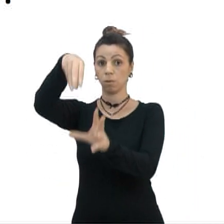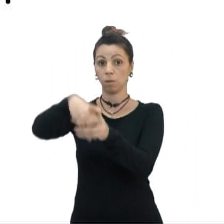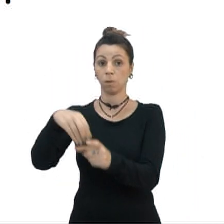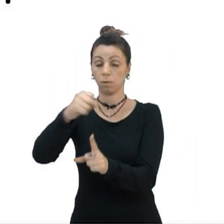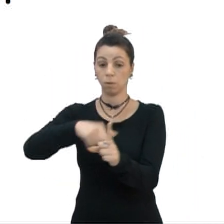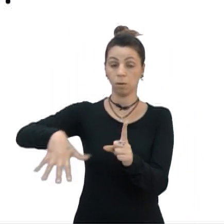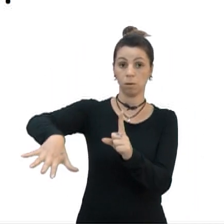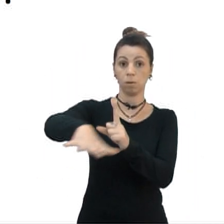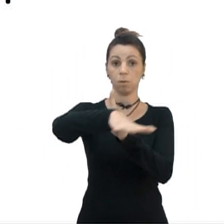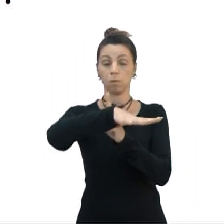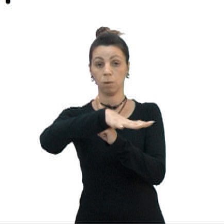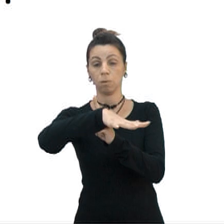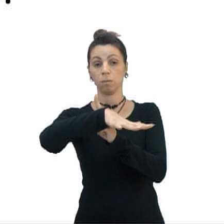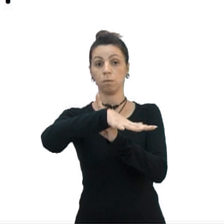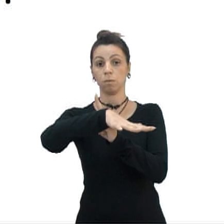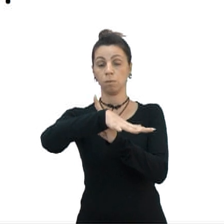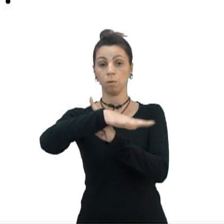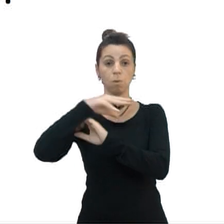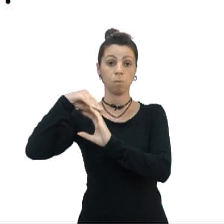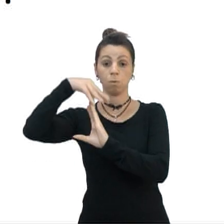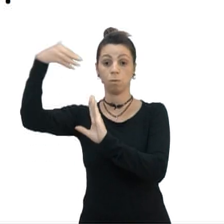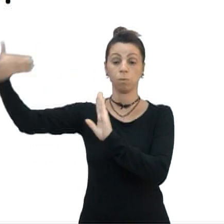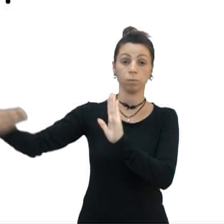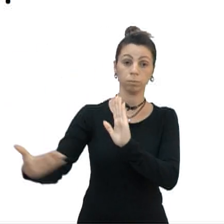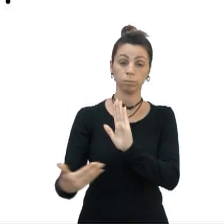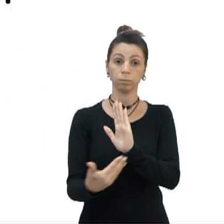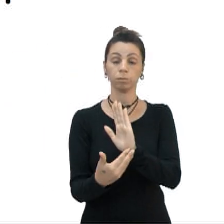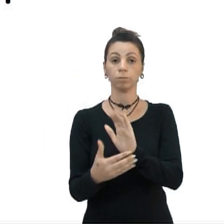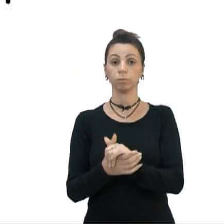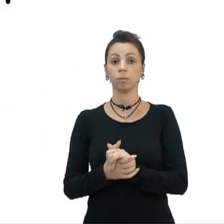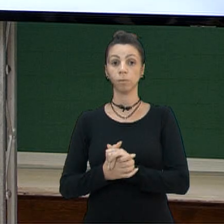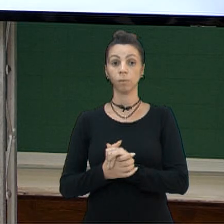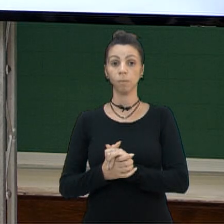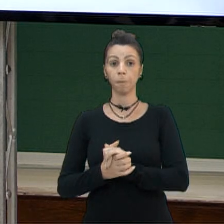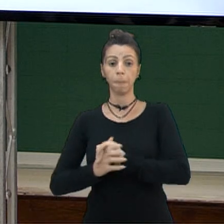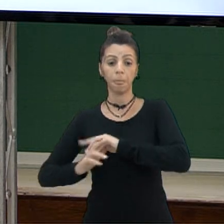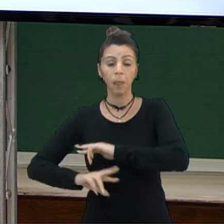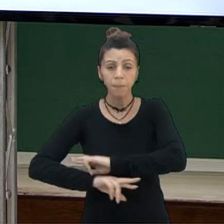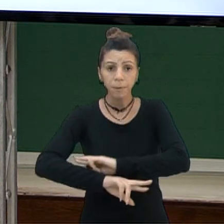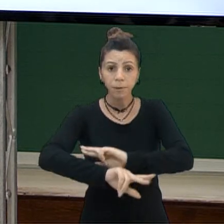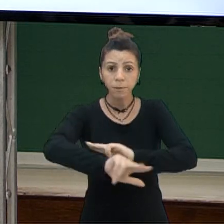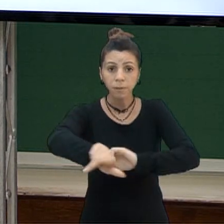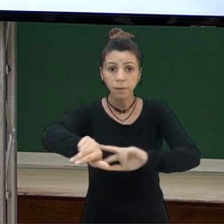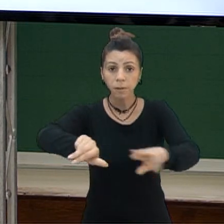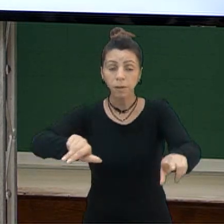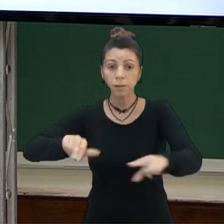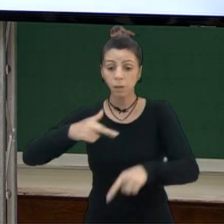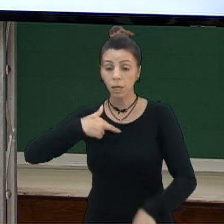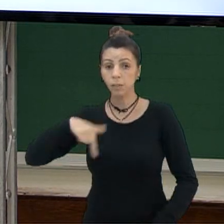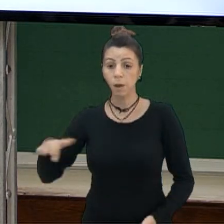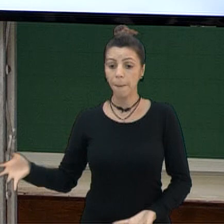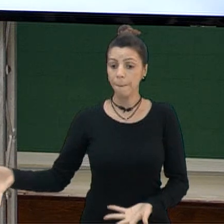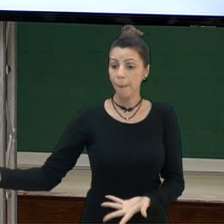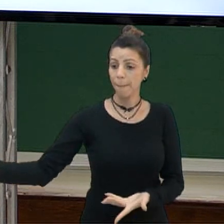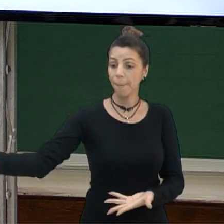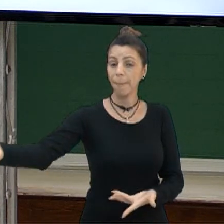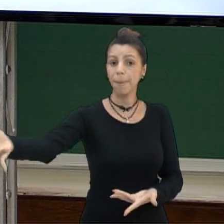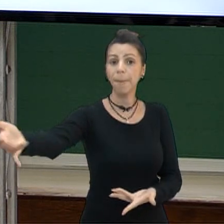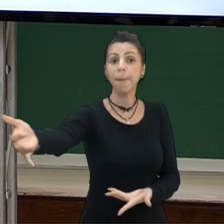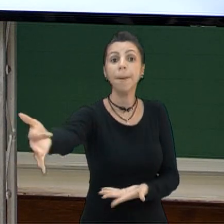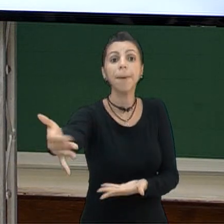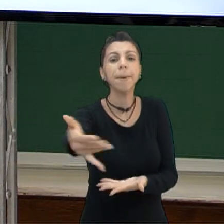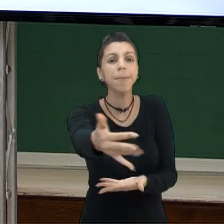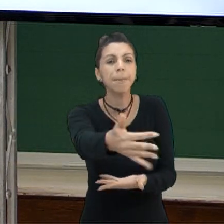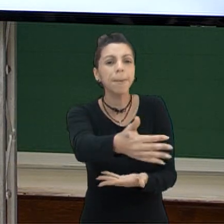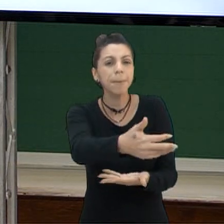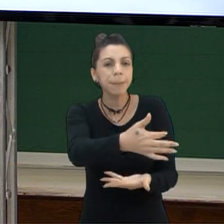comum como um todo, ou seja, a diversidade religiosa ela tem que ser abrangente como um todo, ela tem que abranger